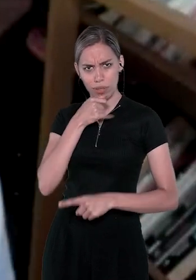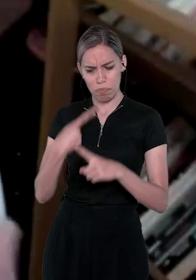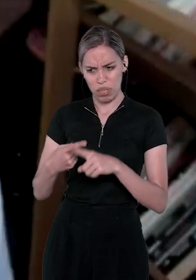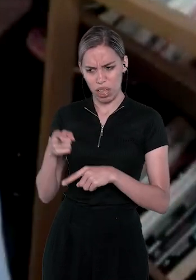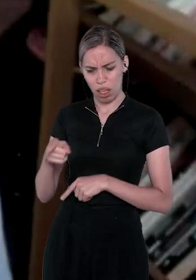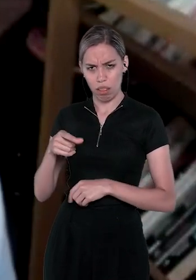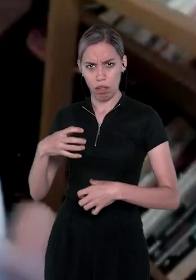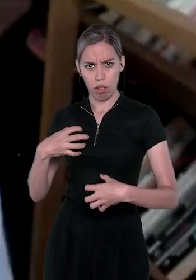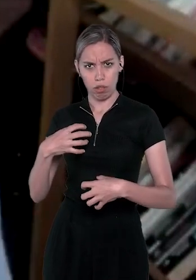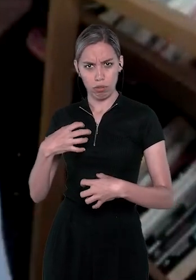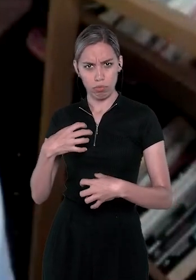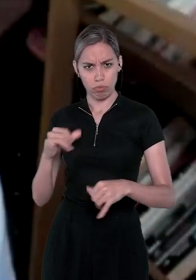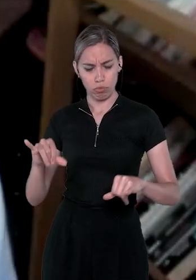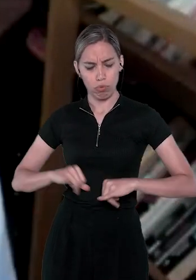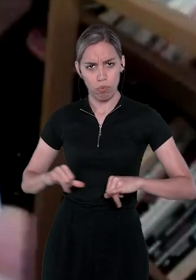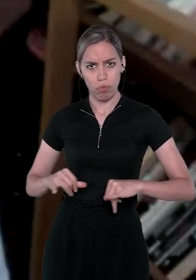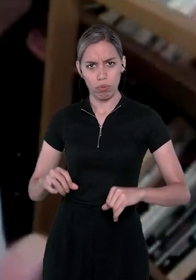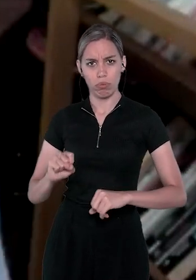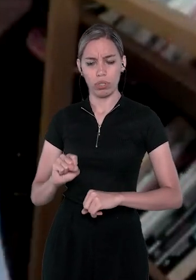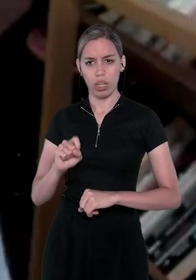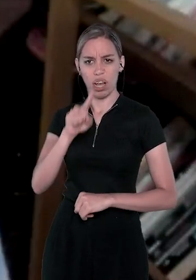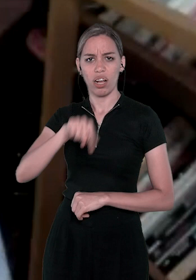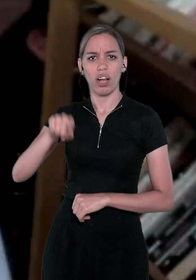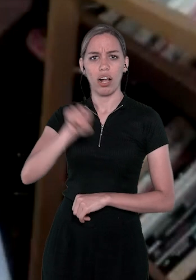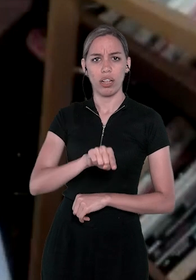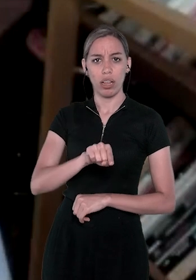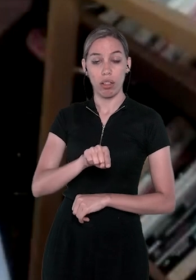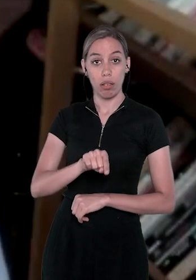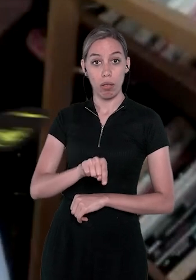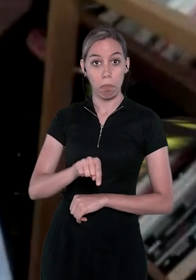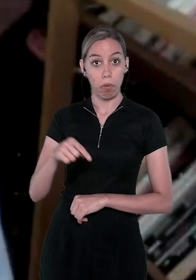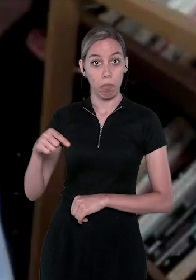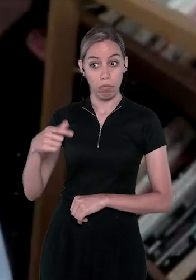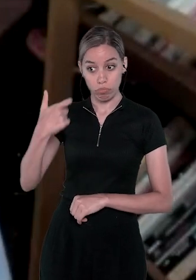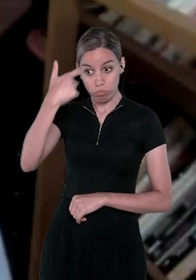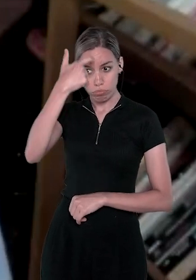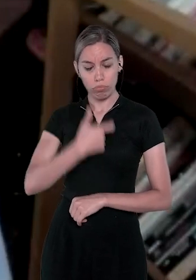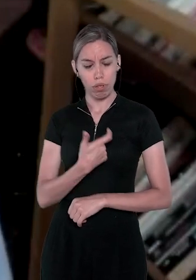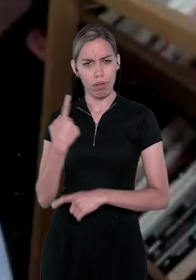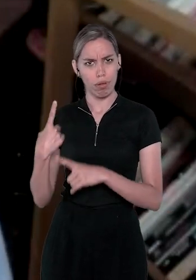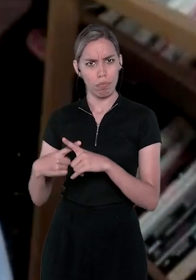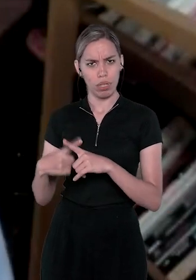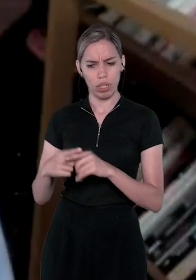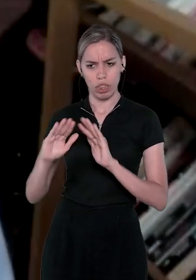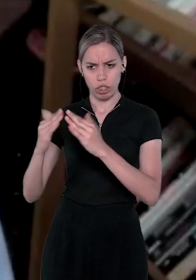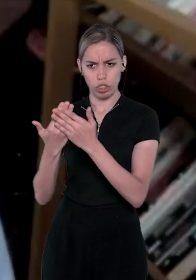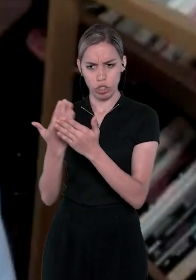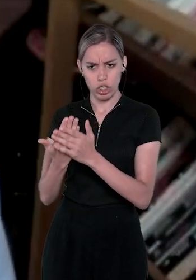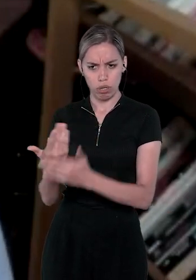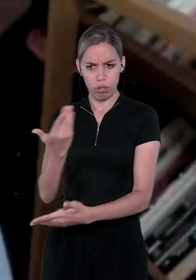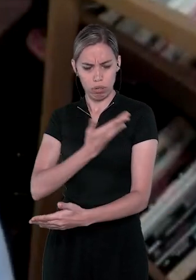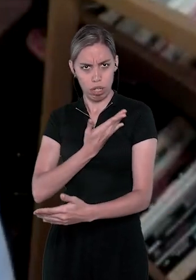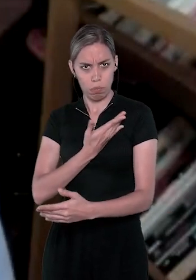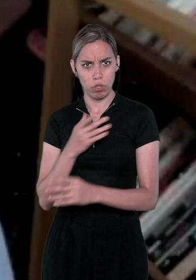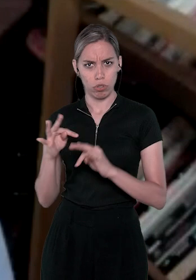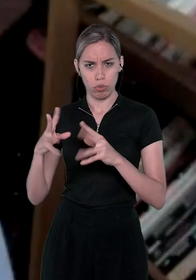objeto de um gelo, né, de um cancelamento físico dos colegas na escola, porque